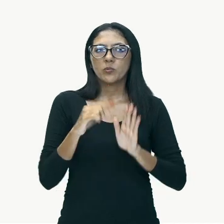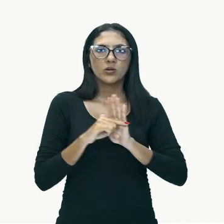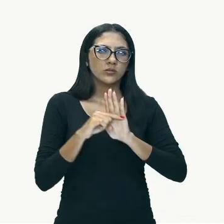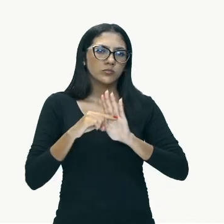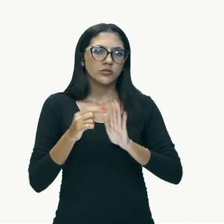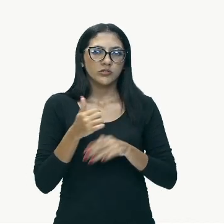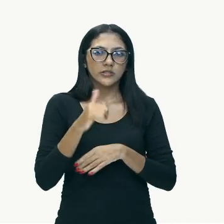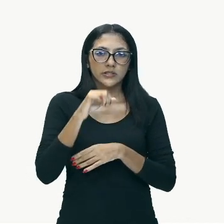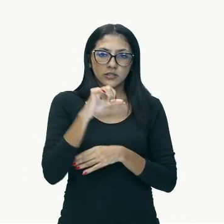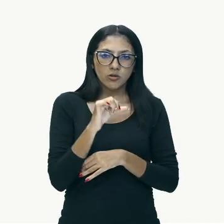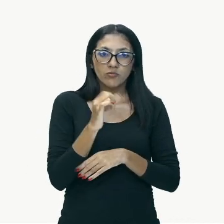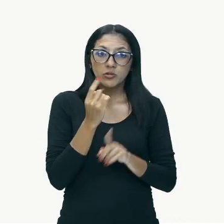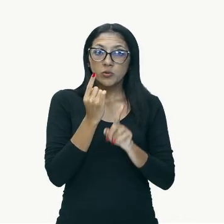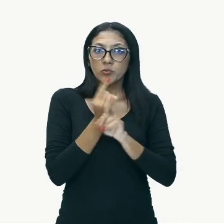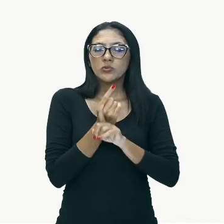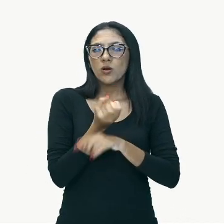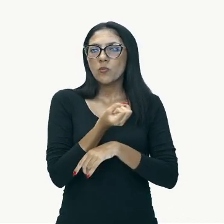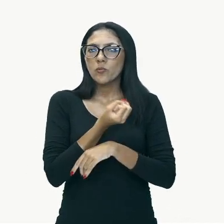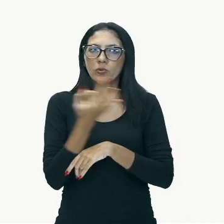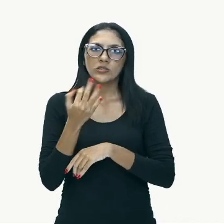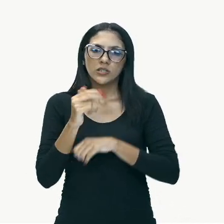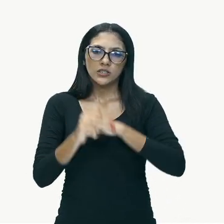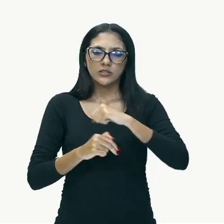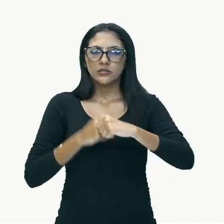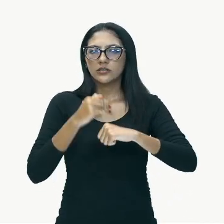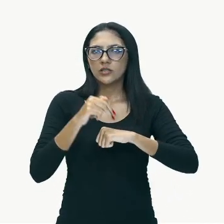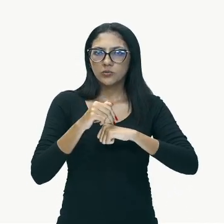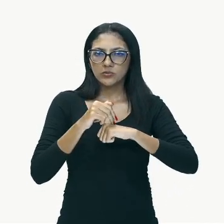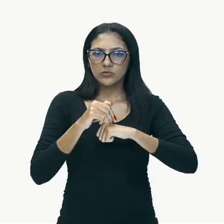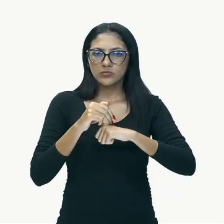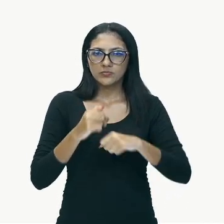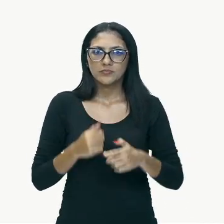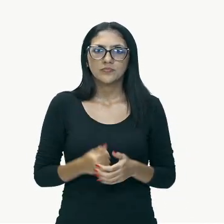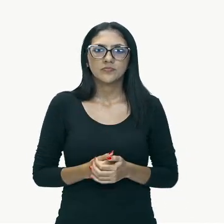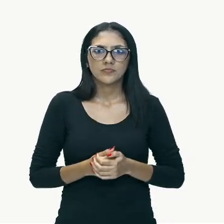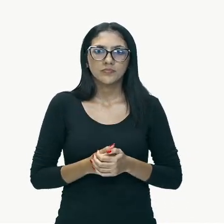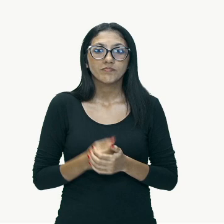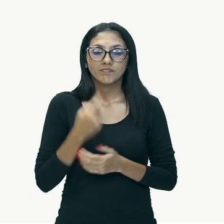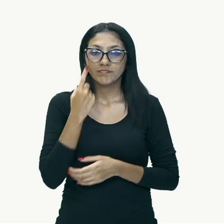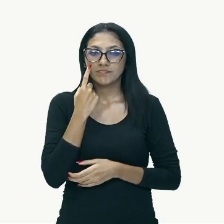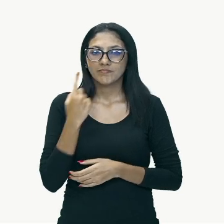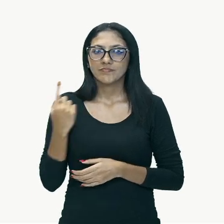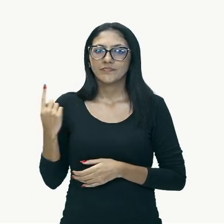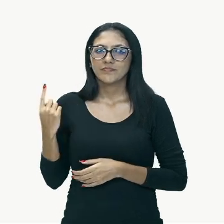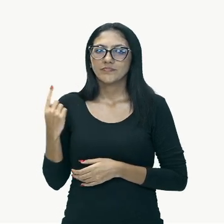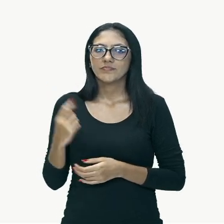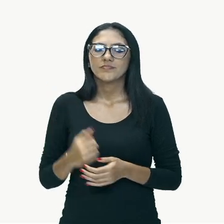descobrir aqui. Então, completando essa tabela, nós teremos isso aqui, ó.